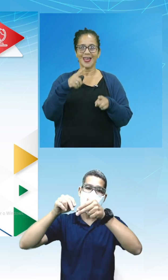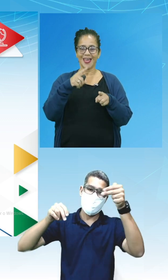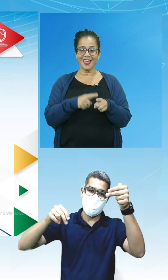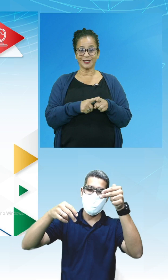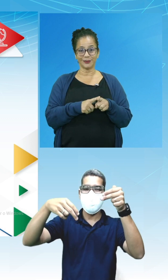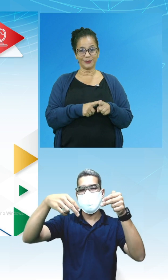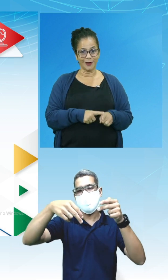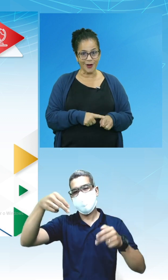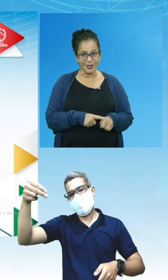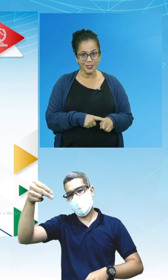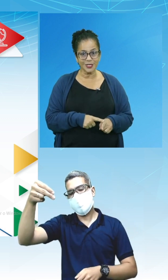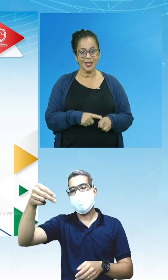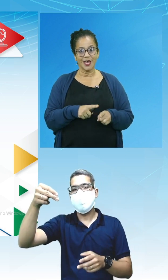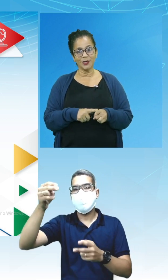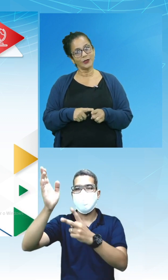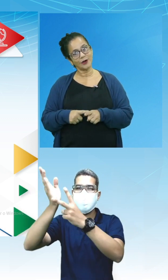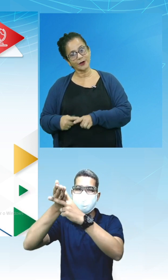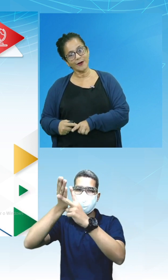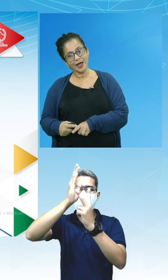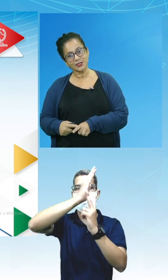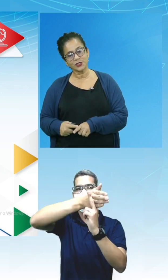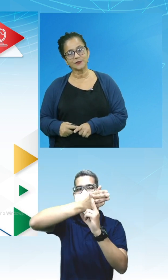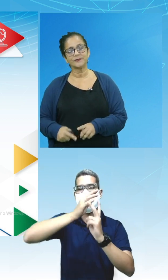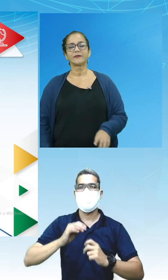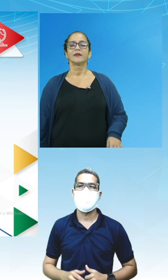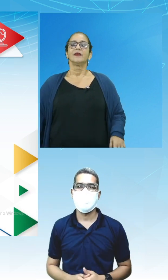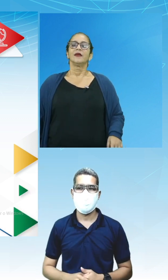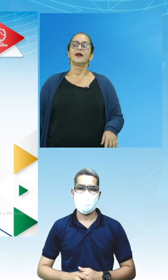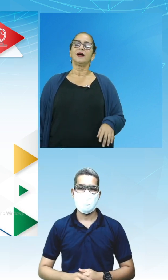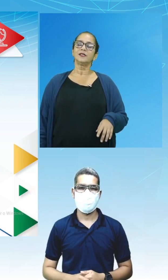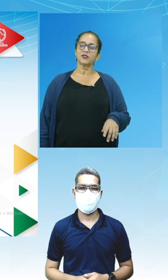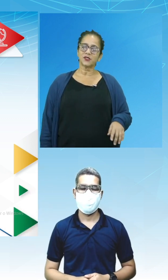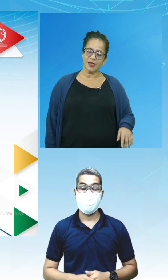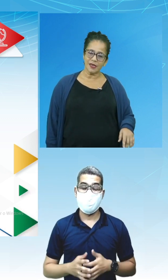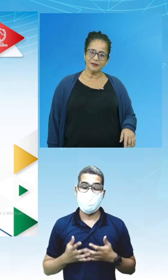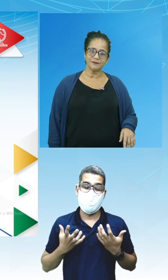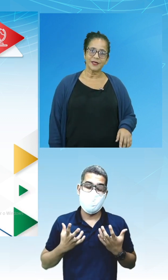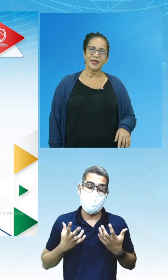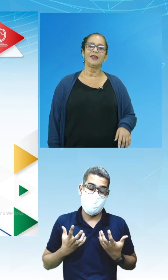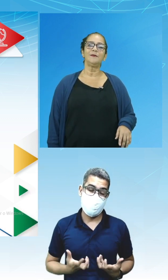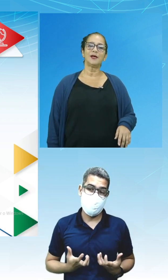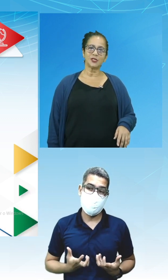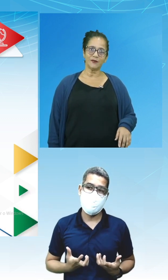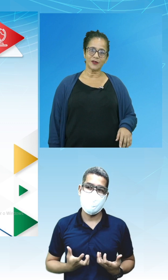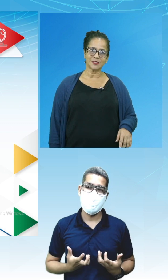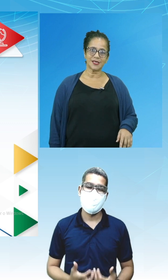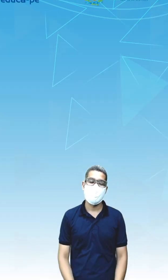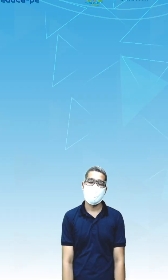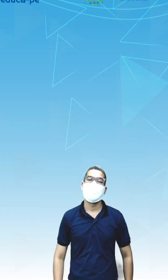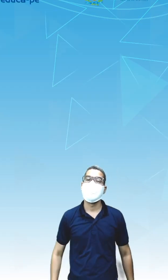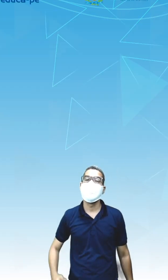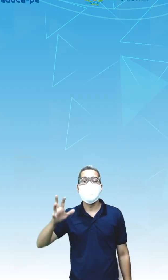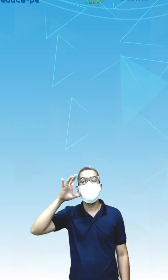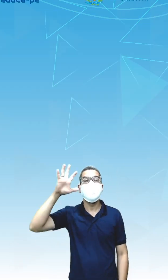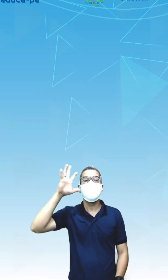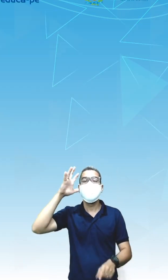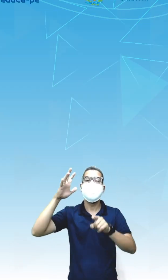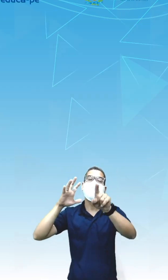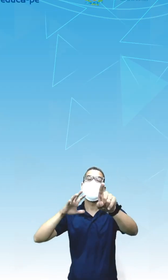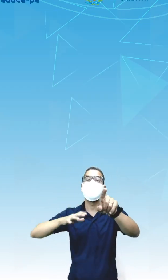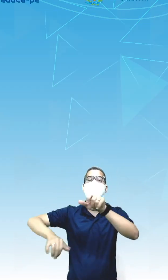Noroeste, entre o Norte e o Noroeste. Cansei. Imaginem vocês